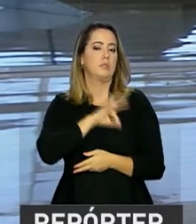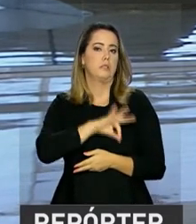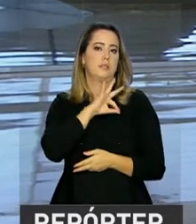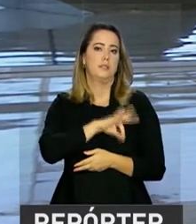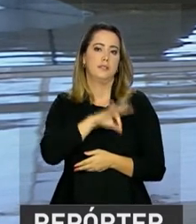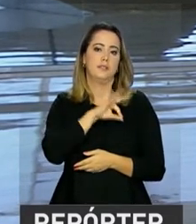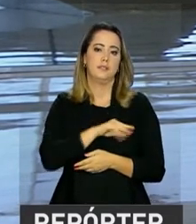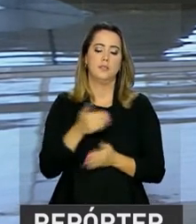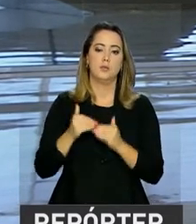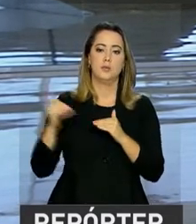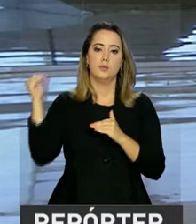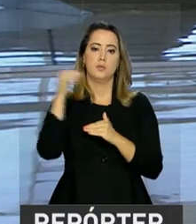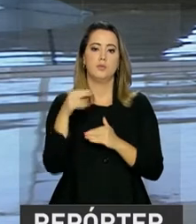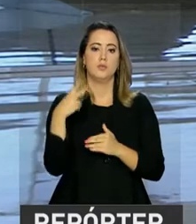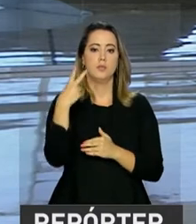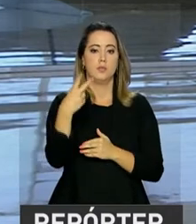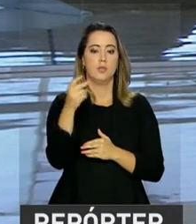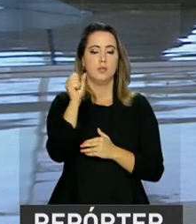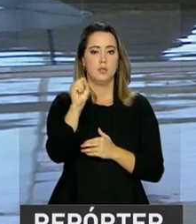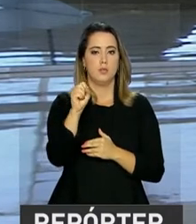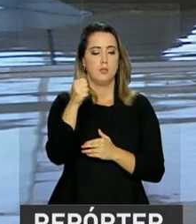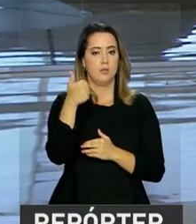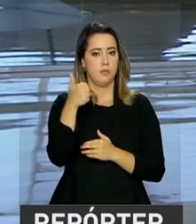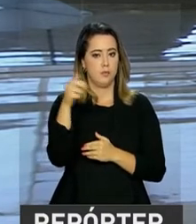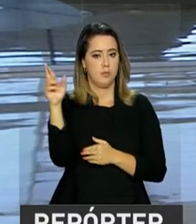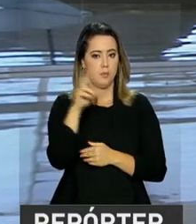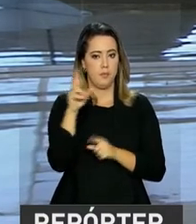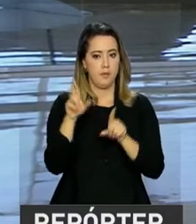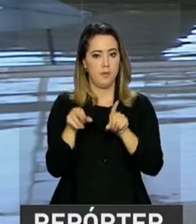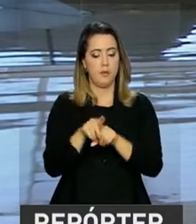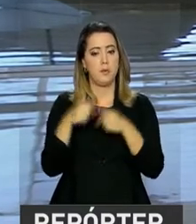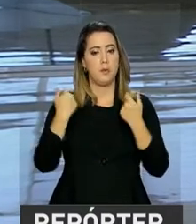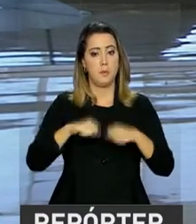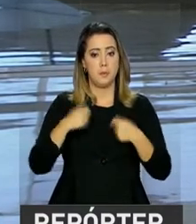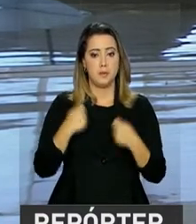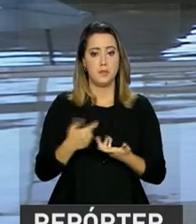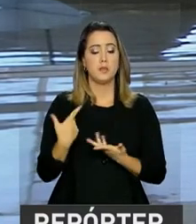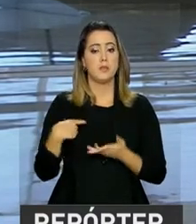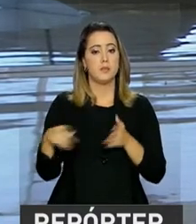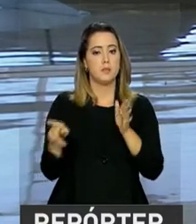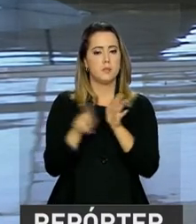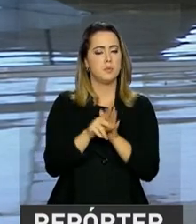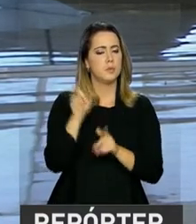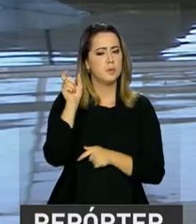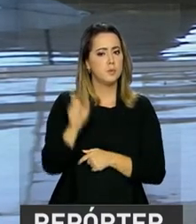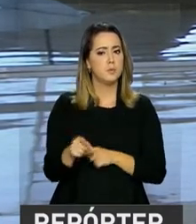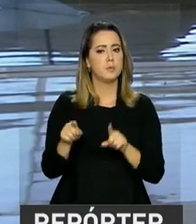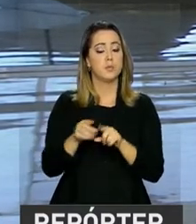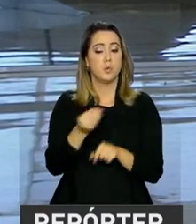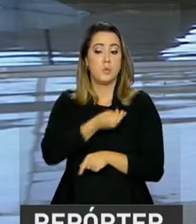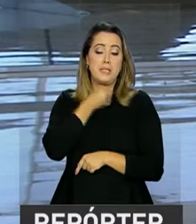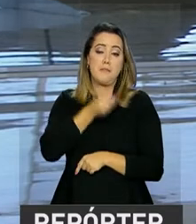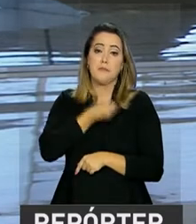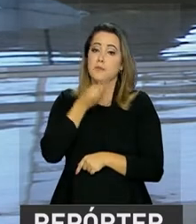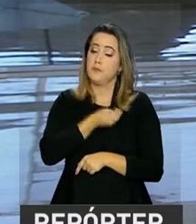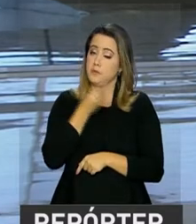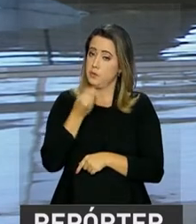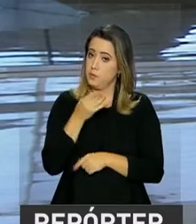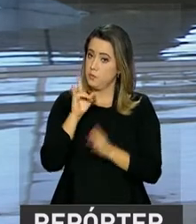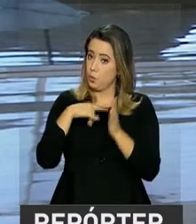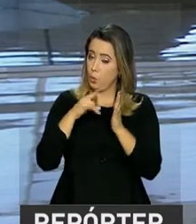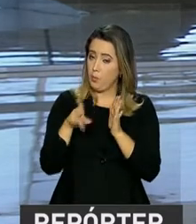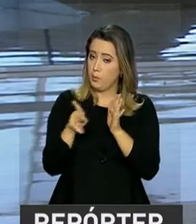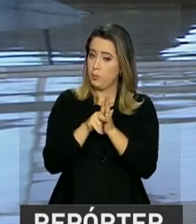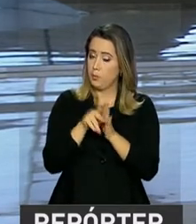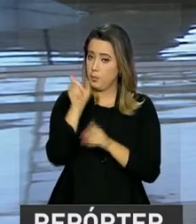mensal superior a R$ 2.811, precisam ser donas e morar nos imóveis que vão ser